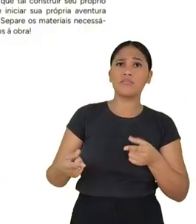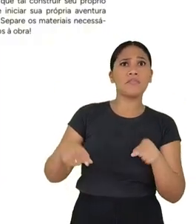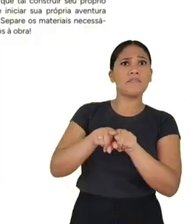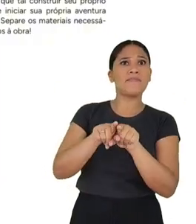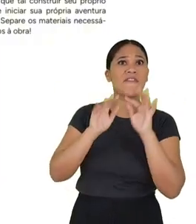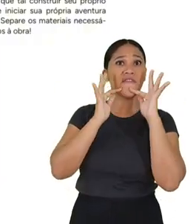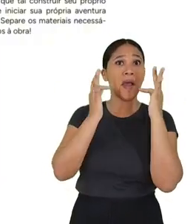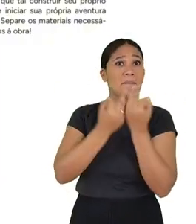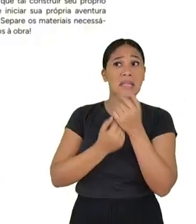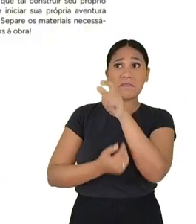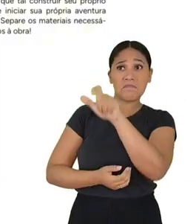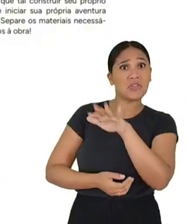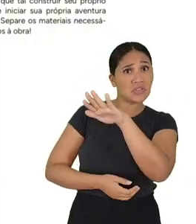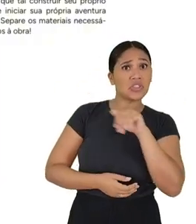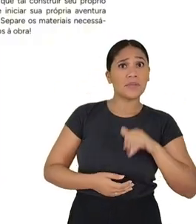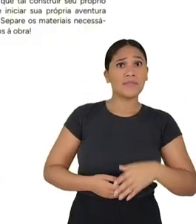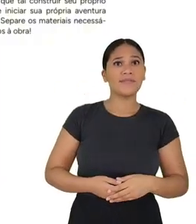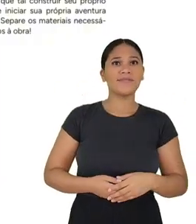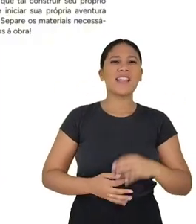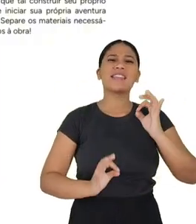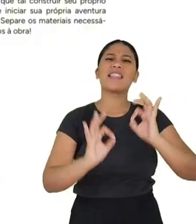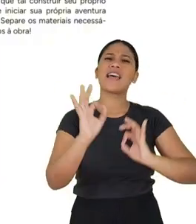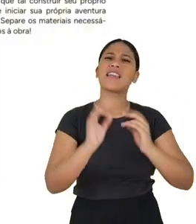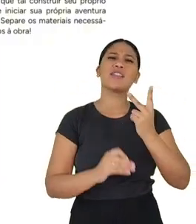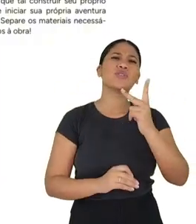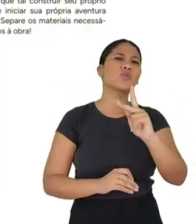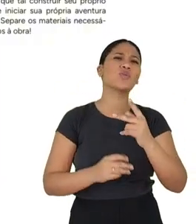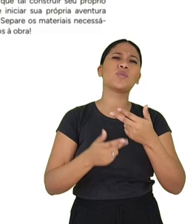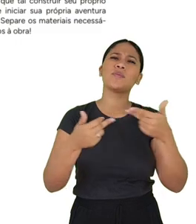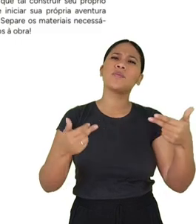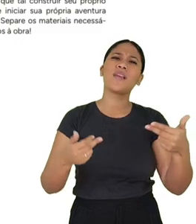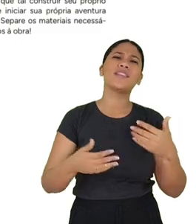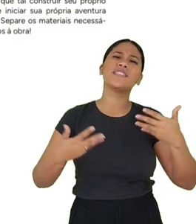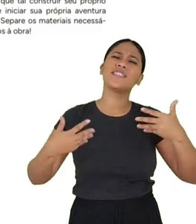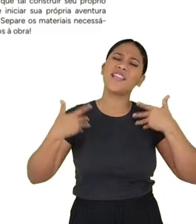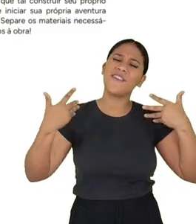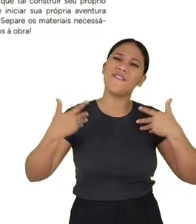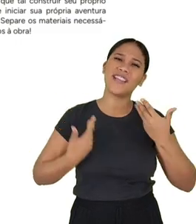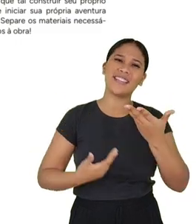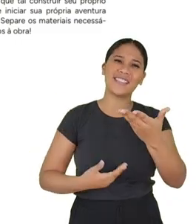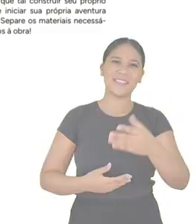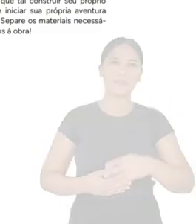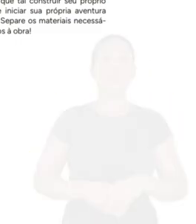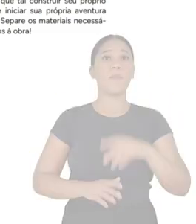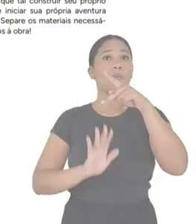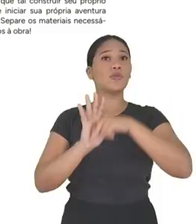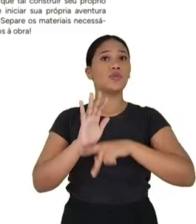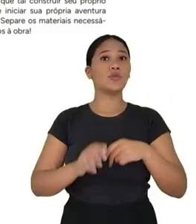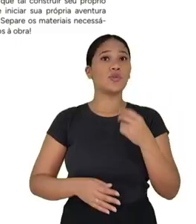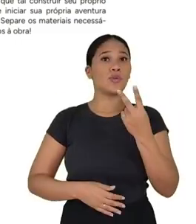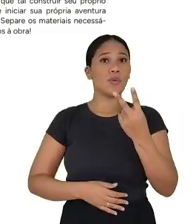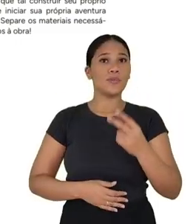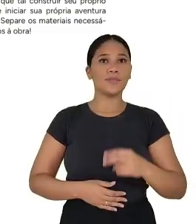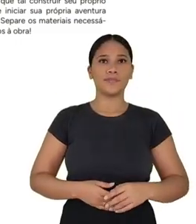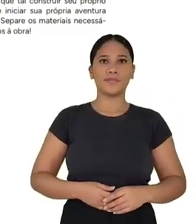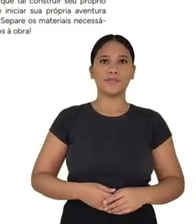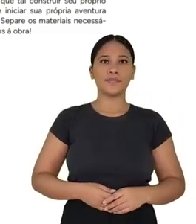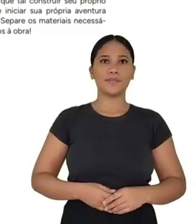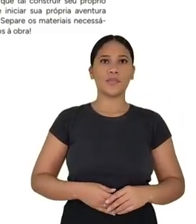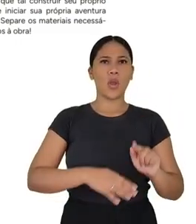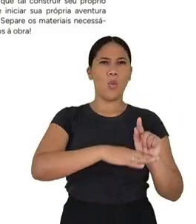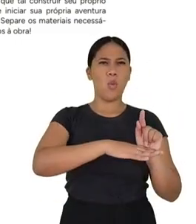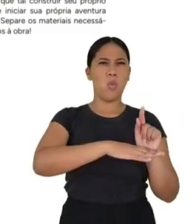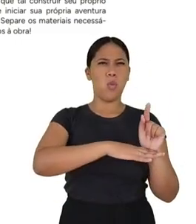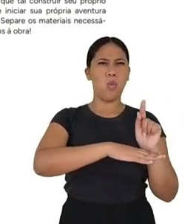utilizado. Inclusive, chame alguém da família para ajudar com isso. Planeje todas as suas construções e divirta-se. Projeto